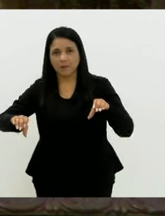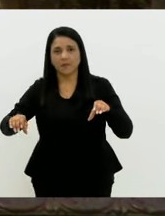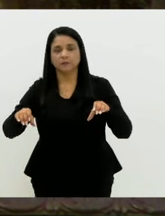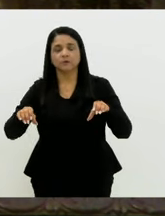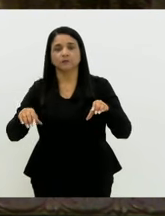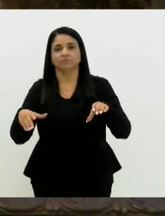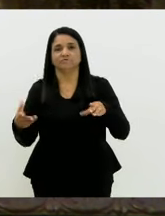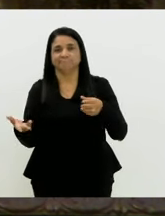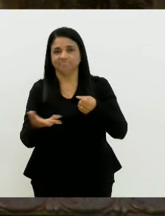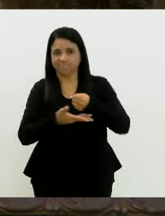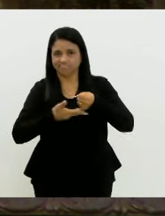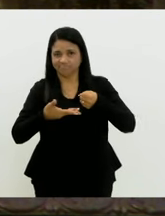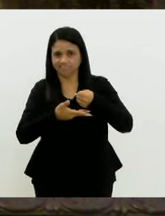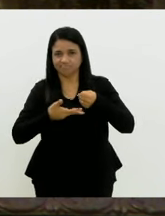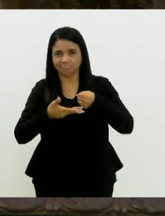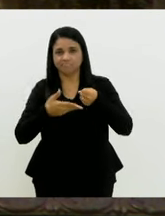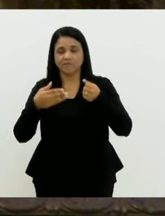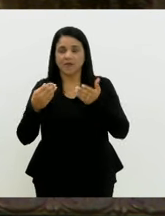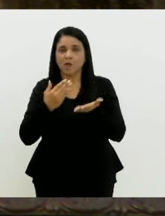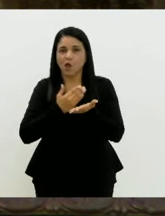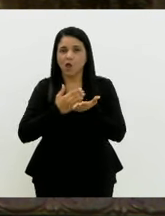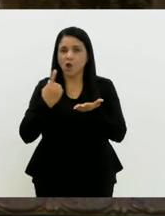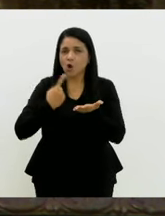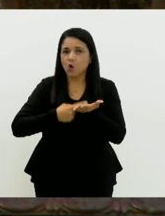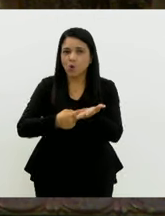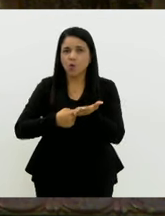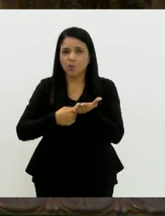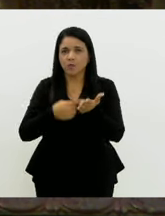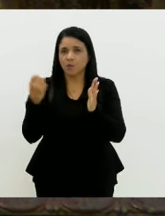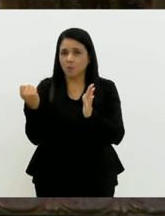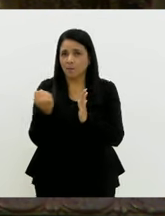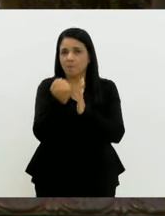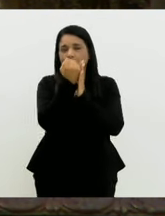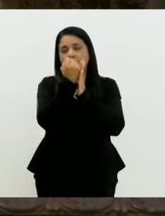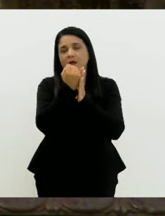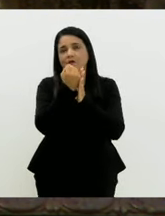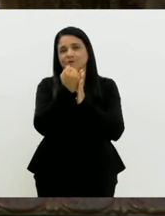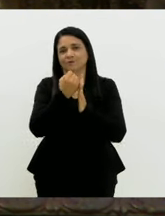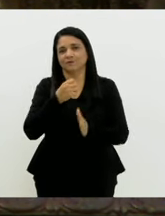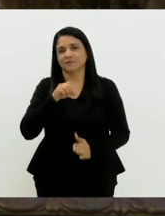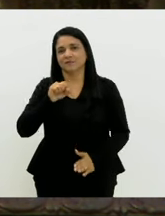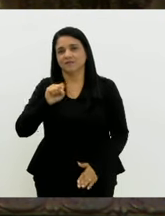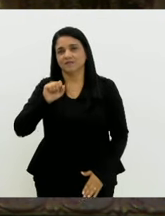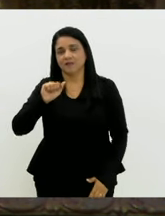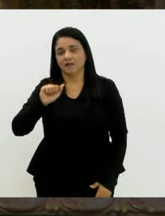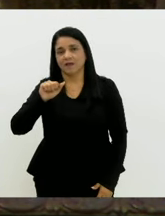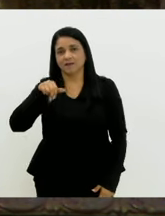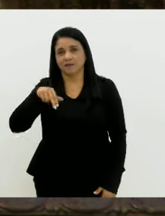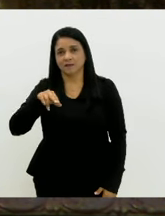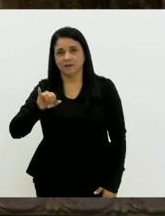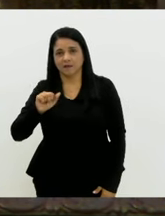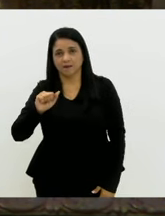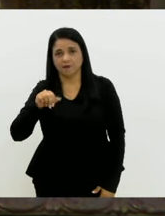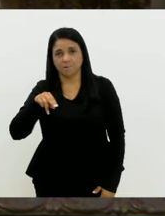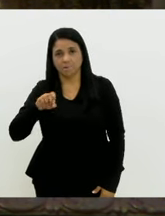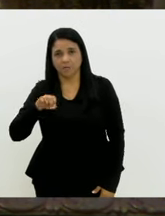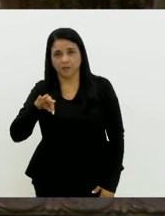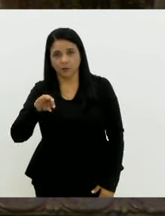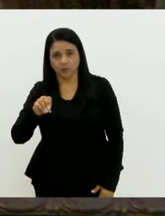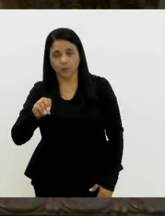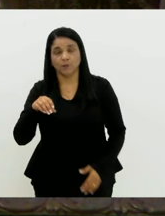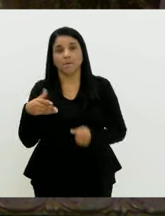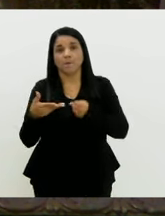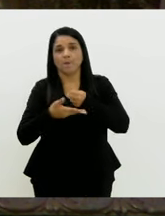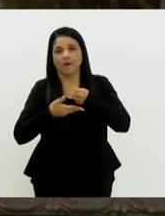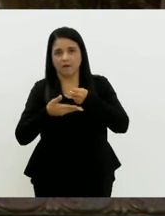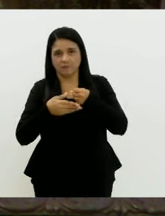cumprir o marco legal de saneamento, o novo marco legal de saneamento básico, e também a consensualidade, ou seja,